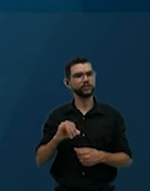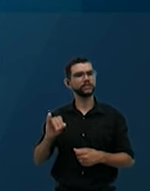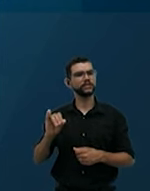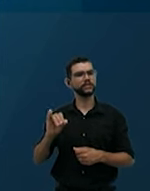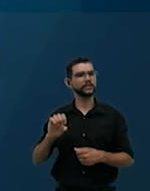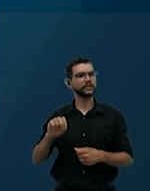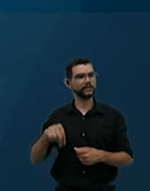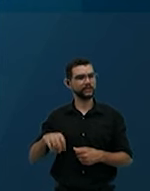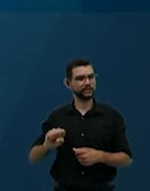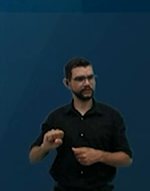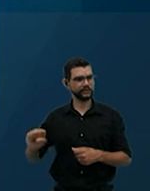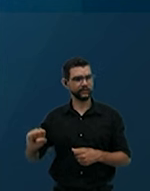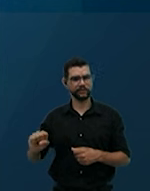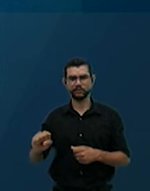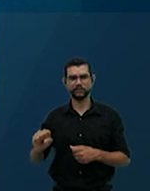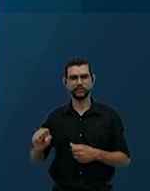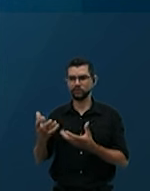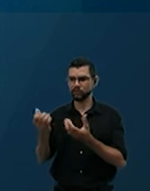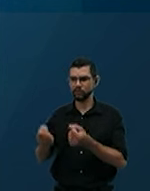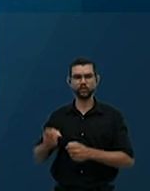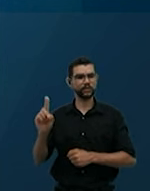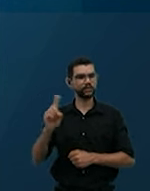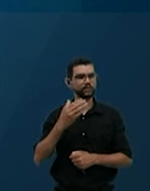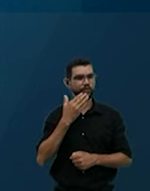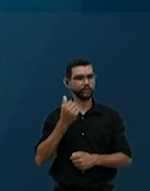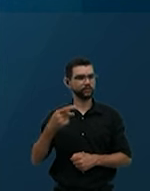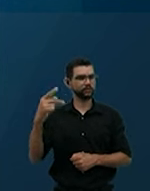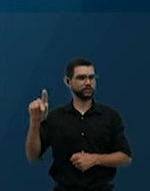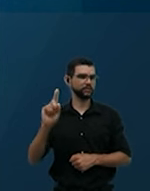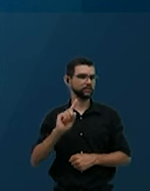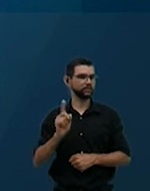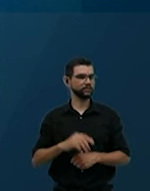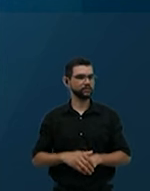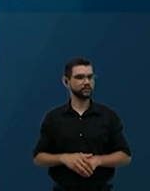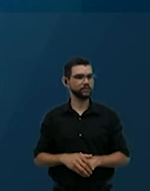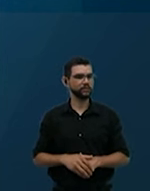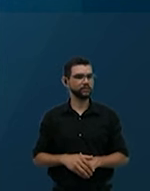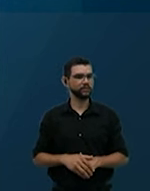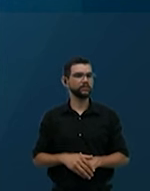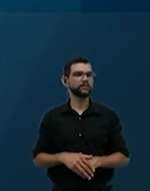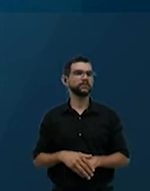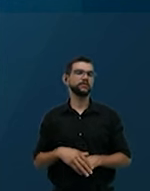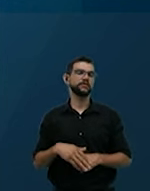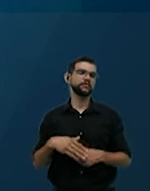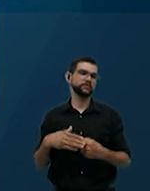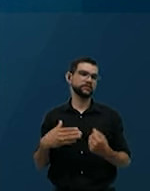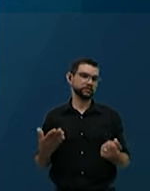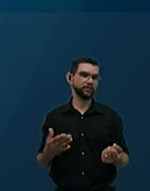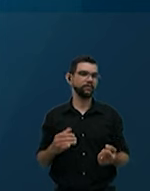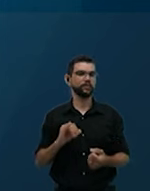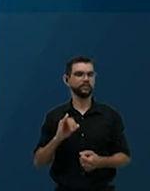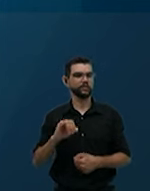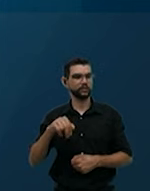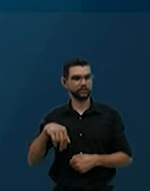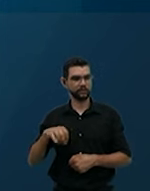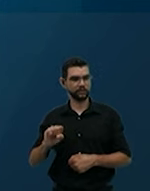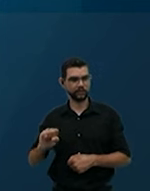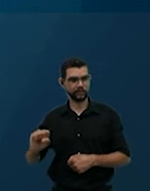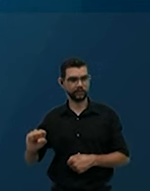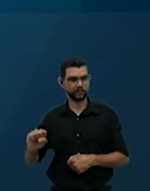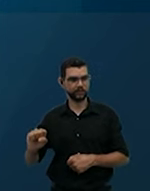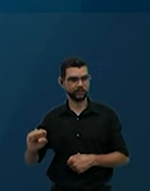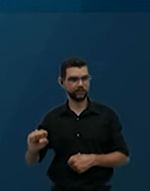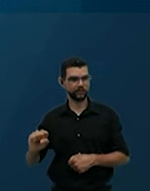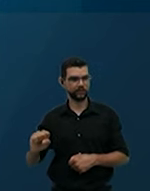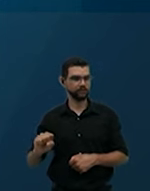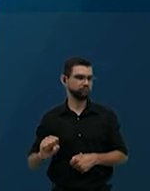Que documento resolve? Esse é o ponto. O INSS não deu a ele chance. Ele teve que buscar